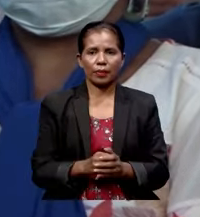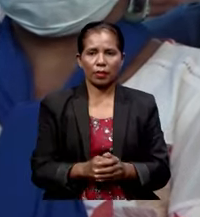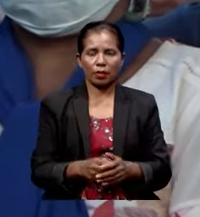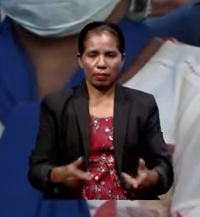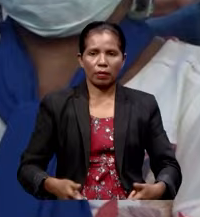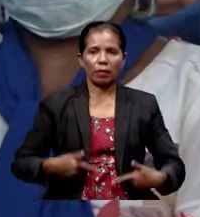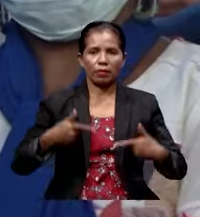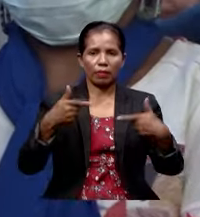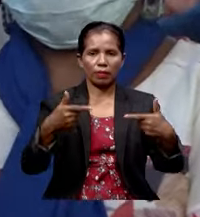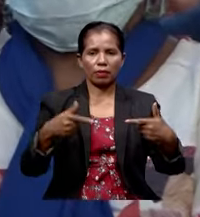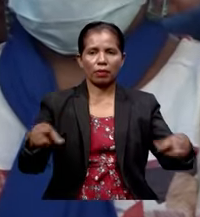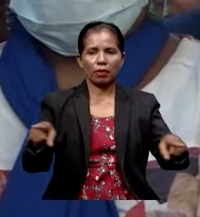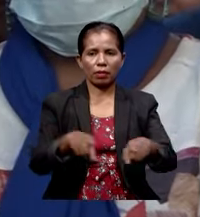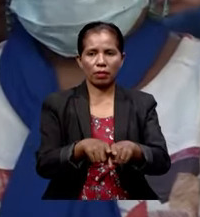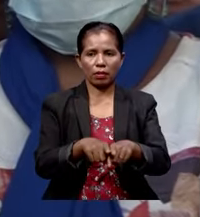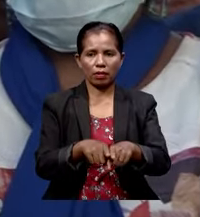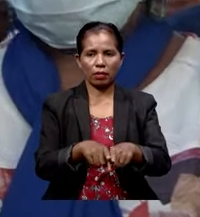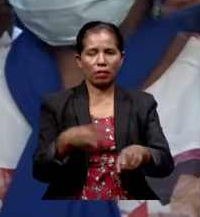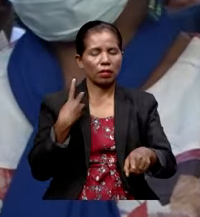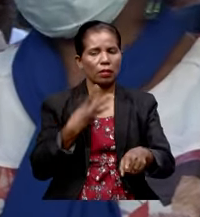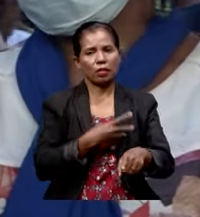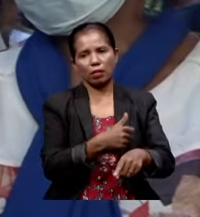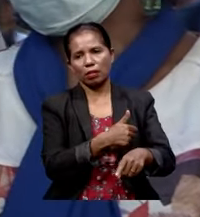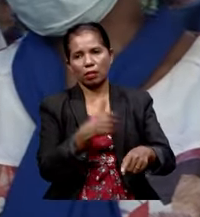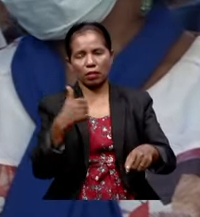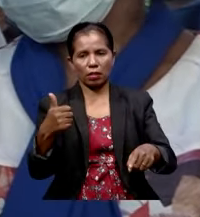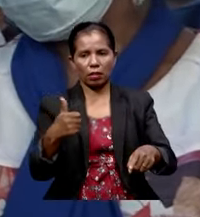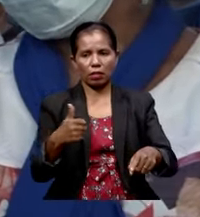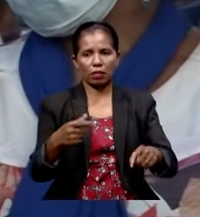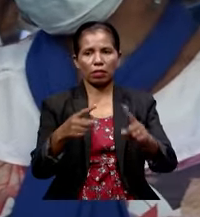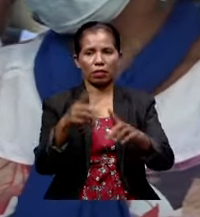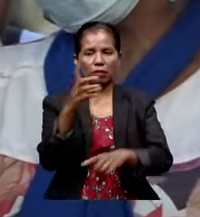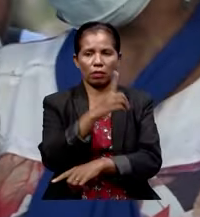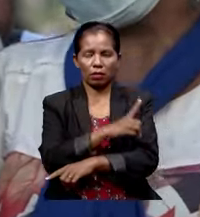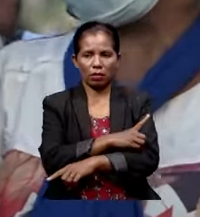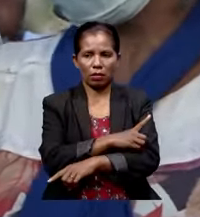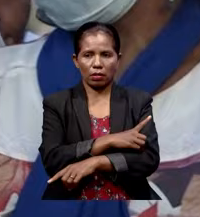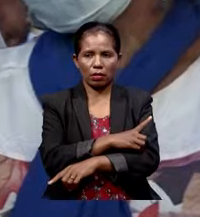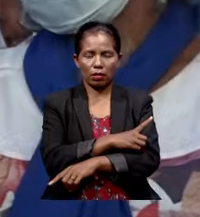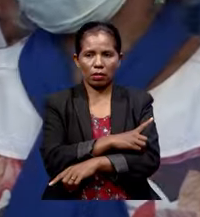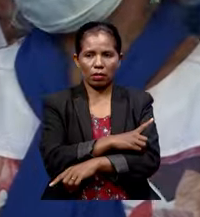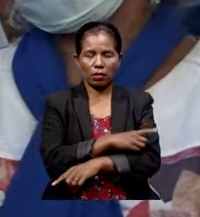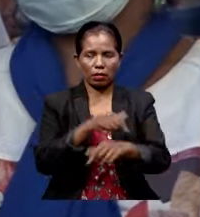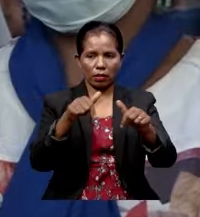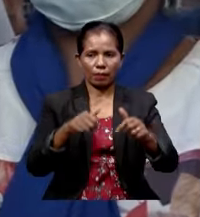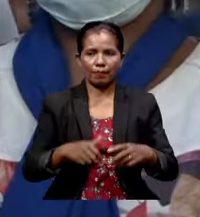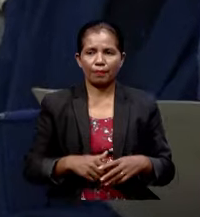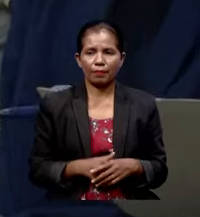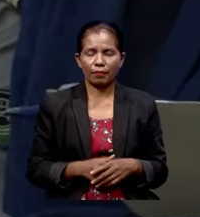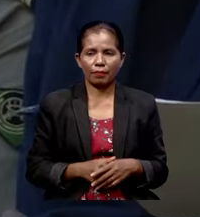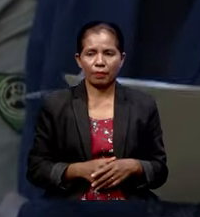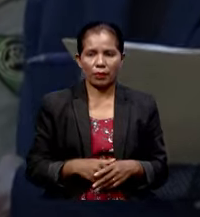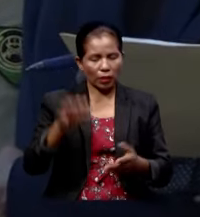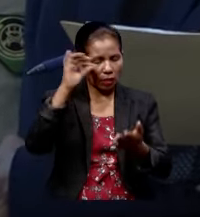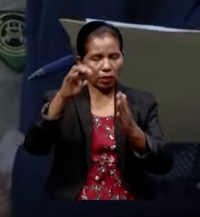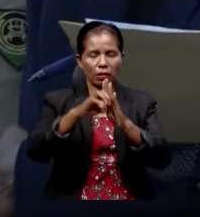moris anesamos ita serseluk nebe oin loron sei ene. Secretário